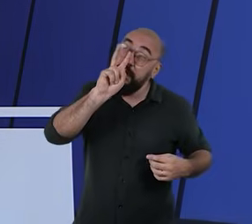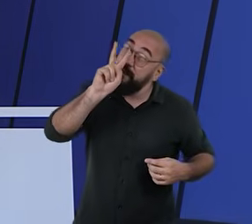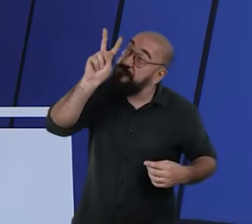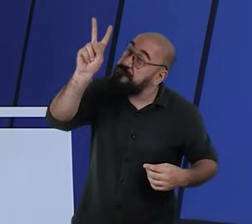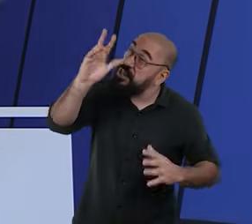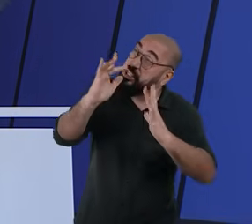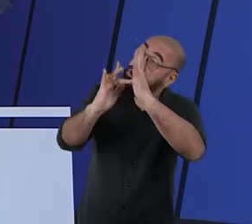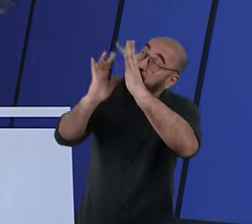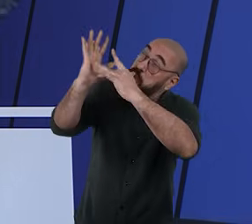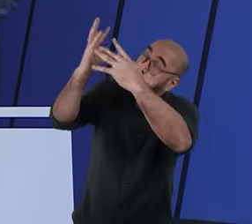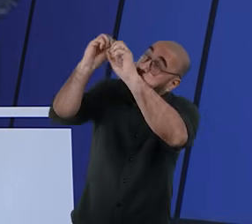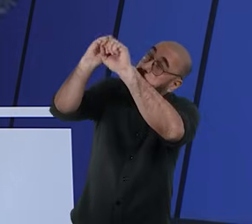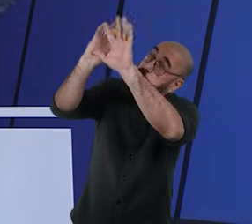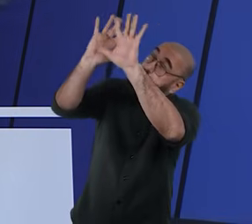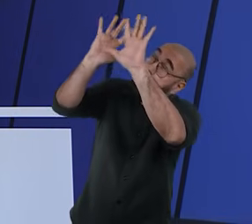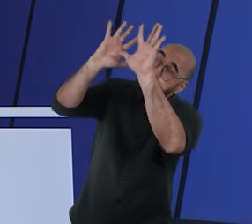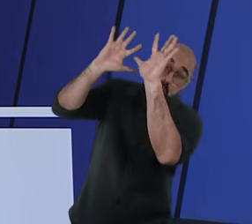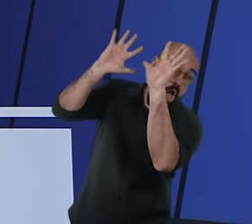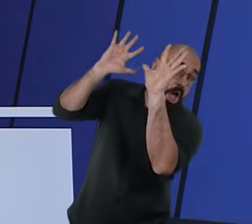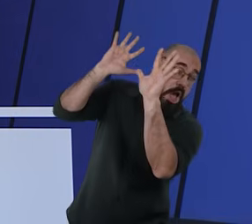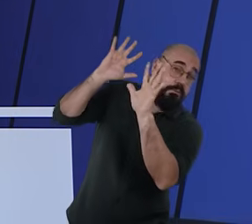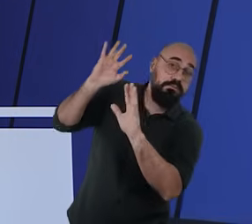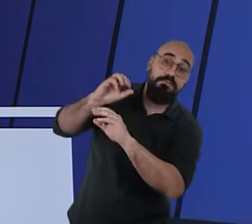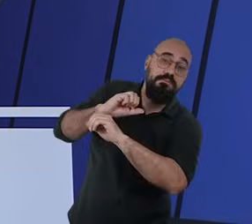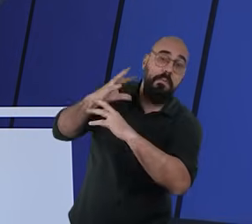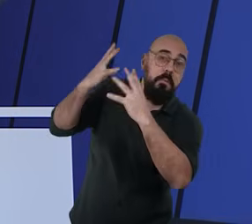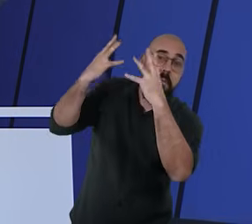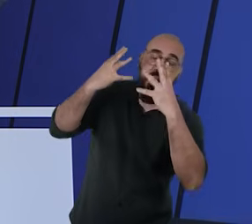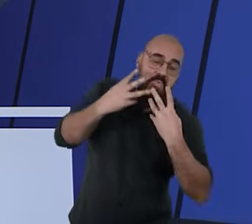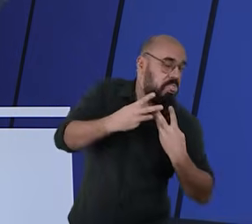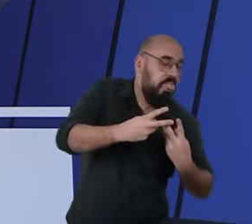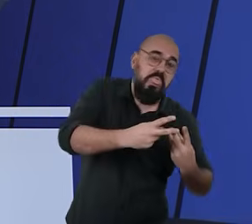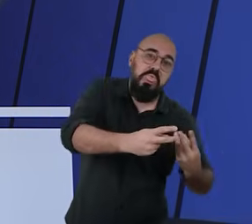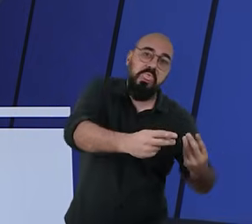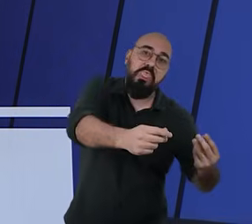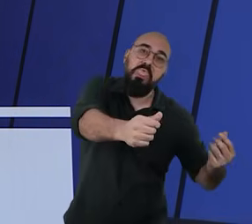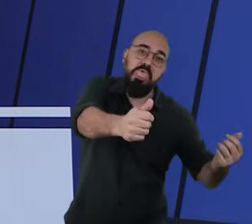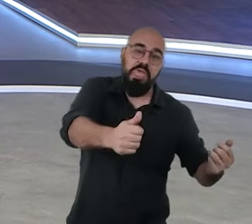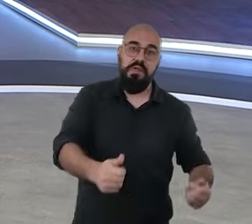de Cristo, toda a glória vai destruir esses ímpios.